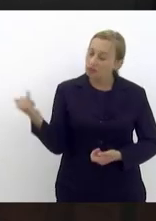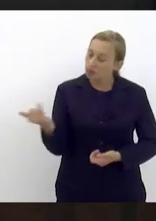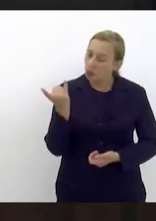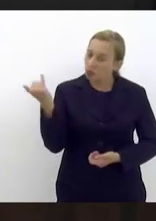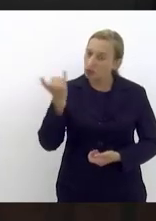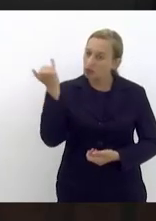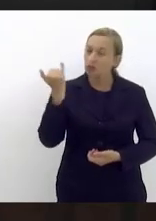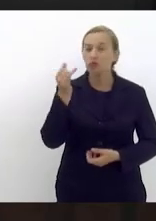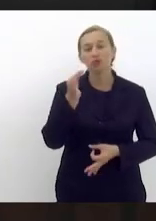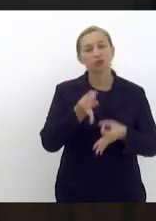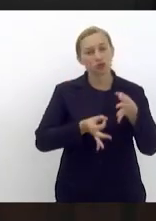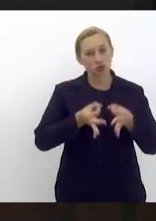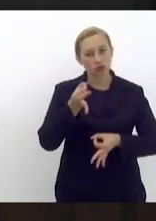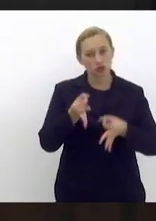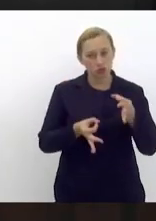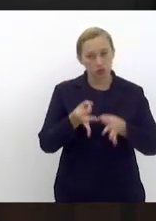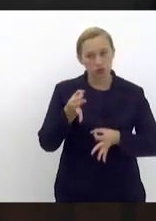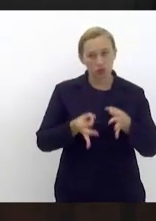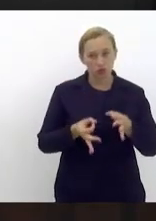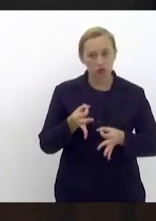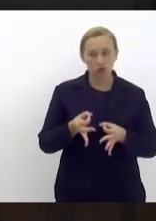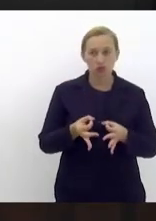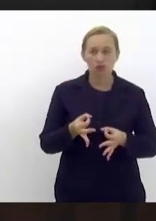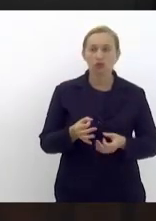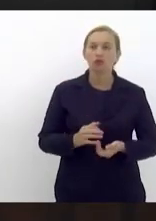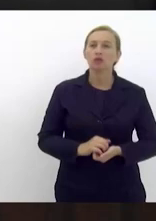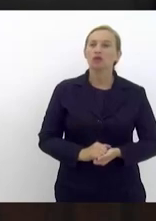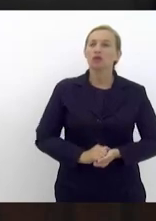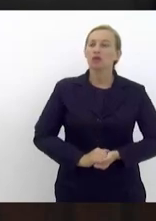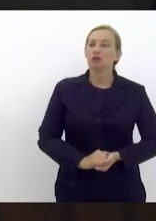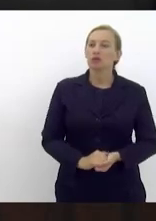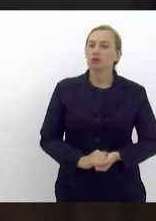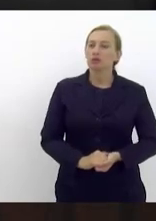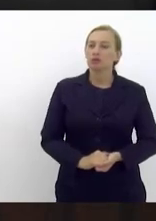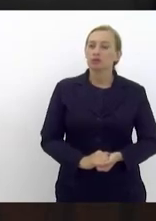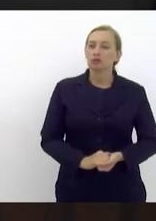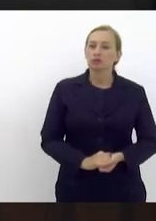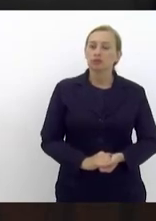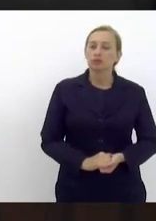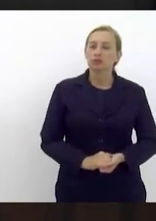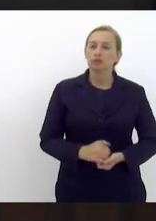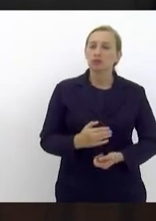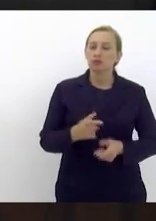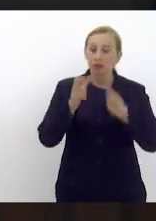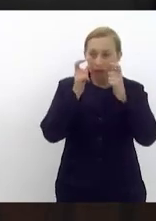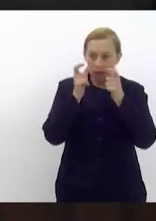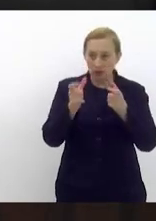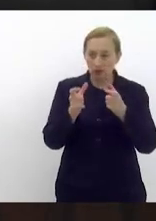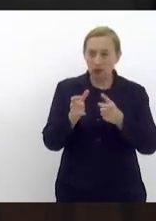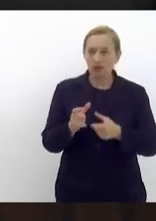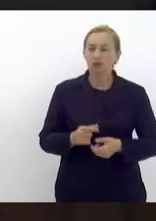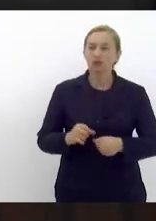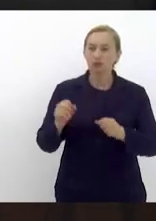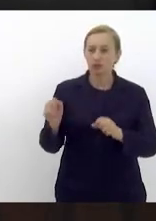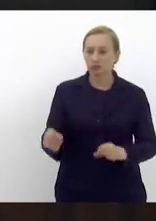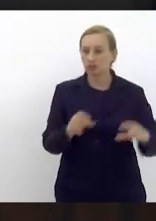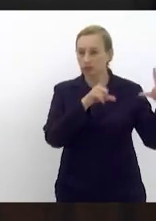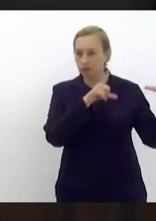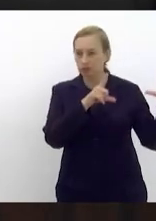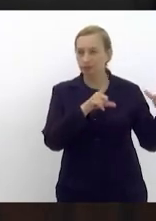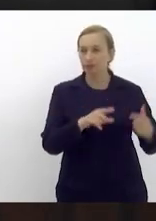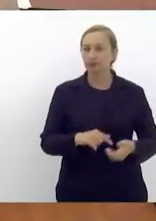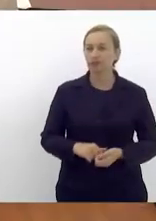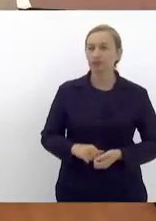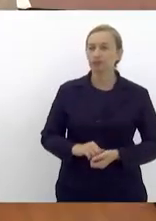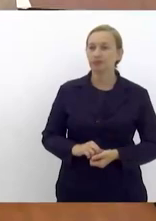importante e justo. Vamos começar a marcar, que pediria que ficasse atento o pessoal aí ao painel, apesar de que eu vou